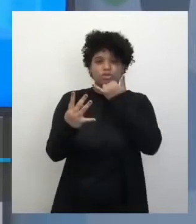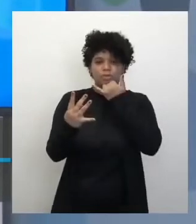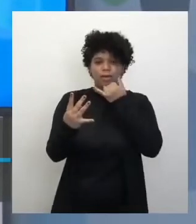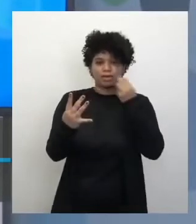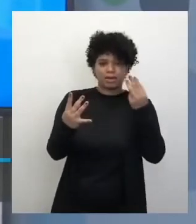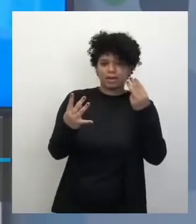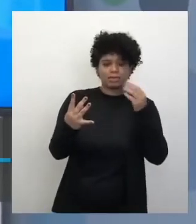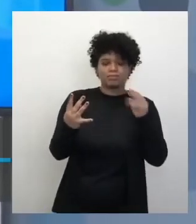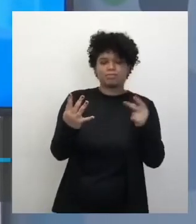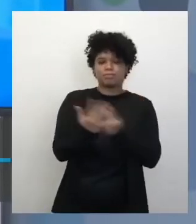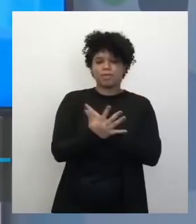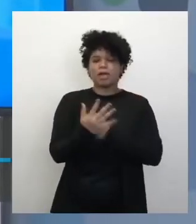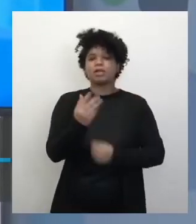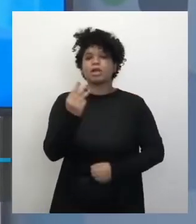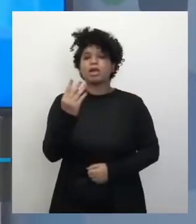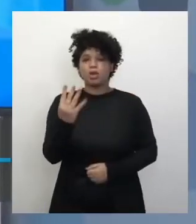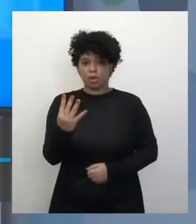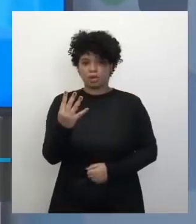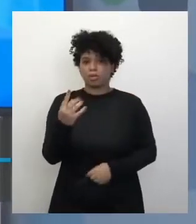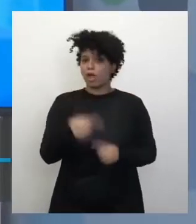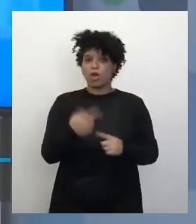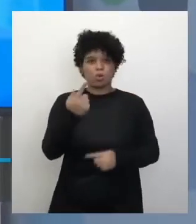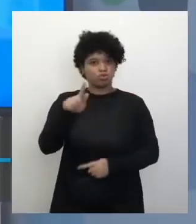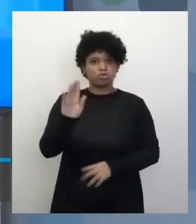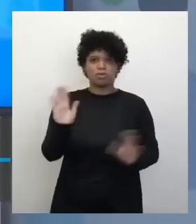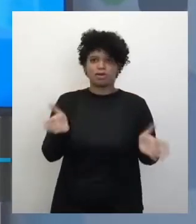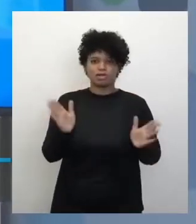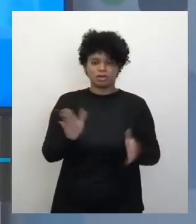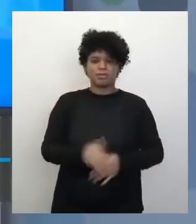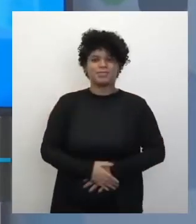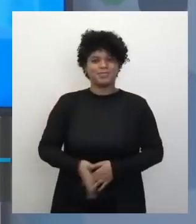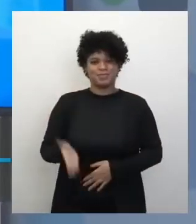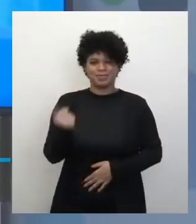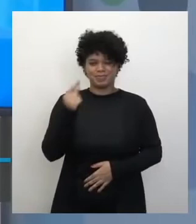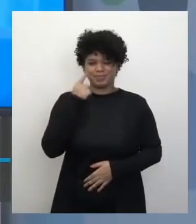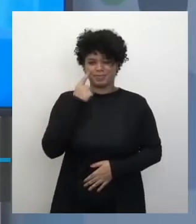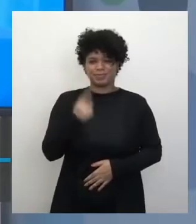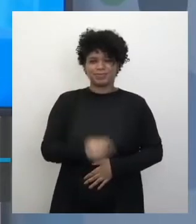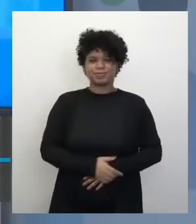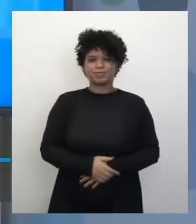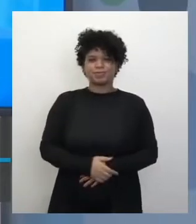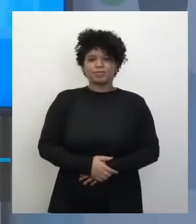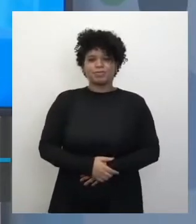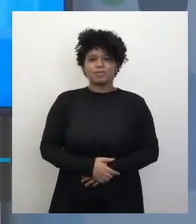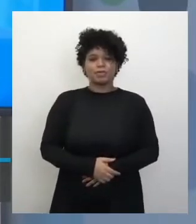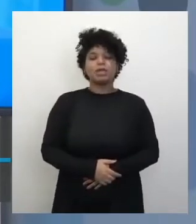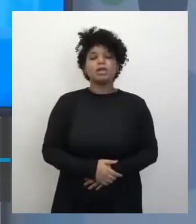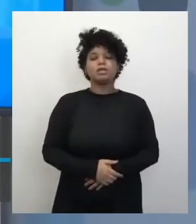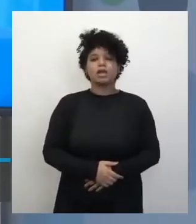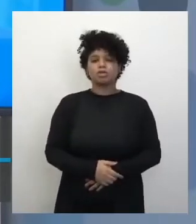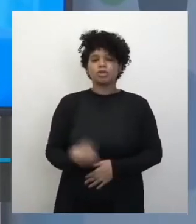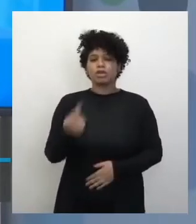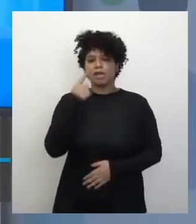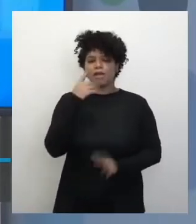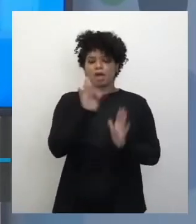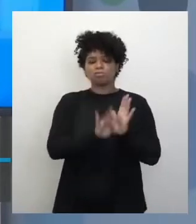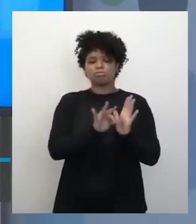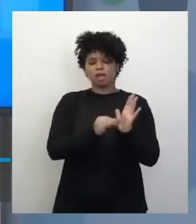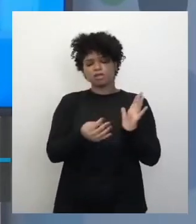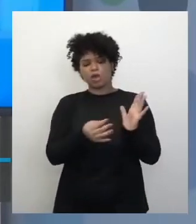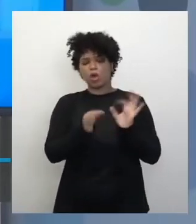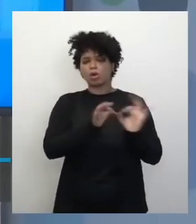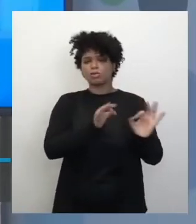erro de digitação, mas já é a última sequência de atividades. Muito bem, olha só, como a gente vai trabalhar retextualização, a gente vai ter que